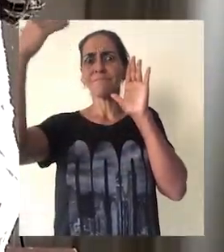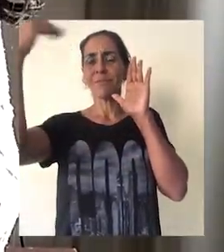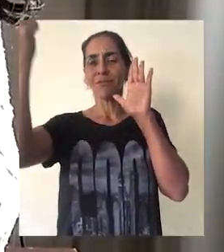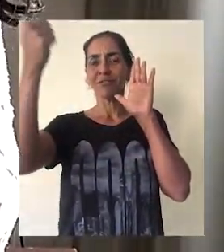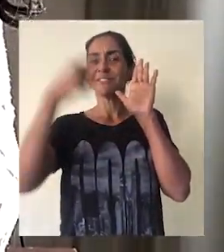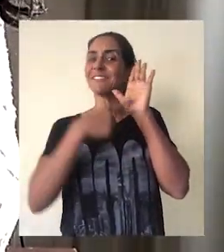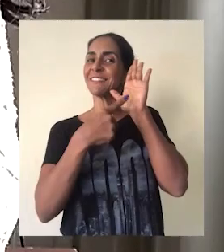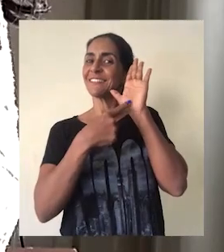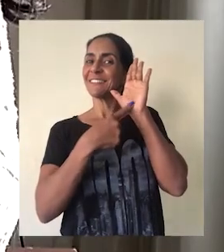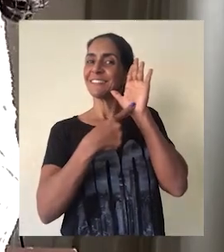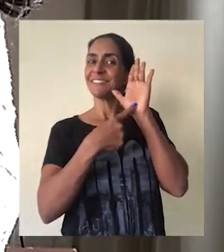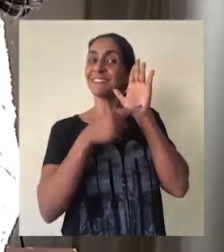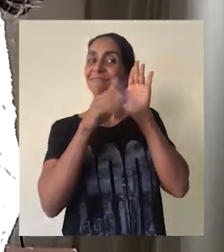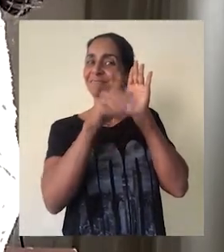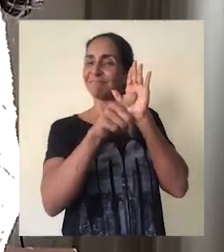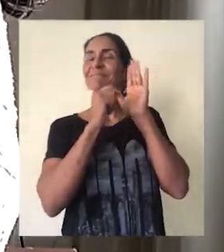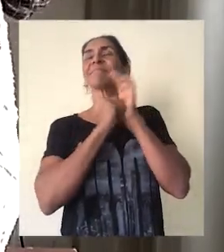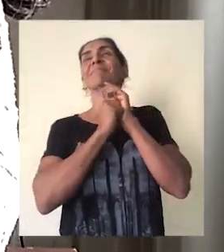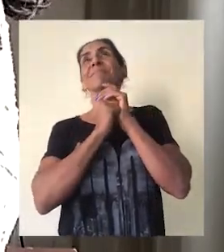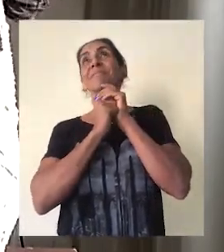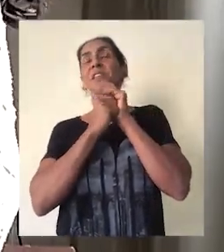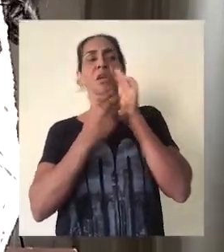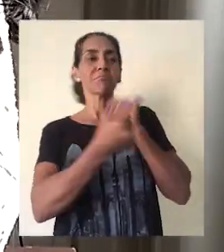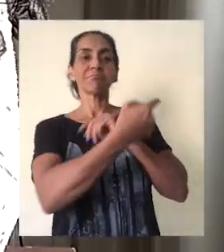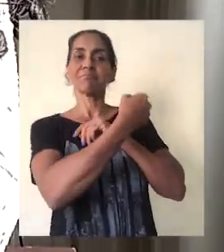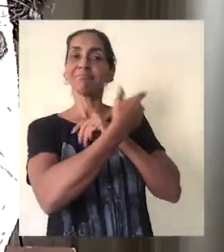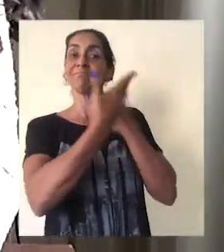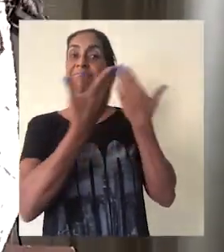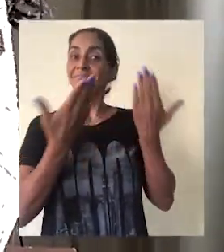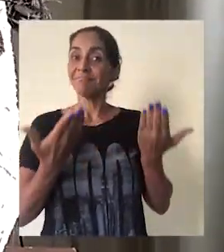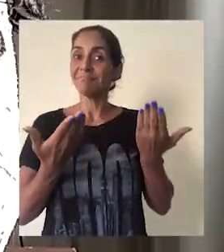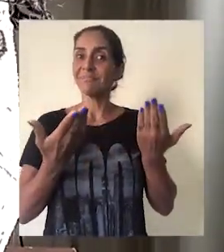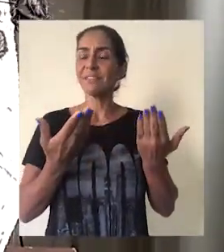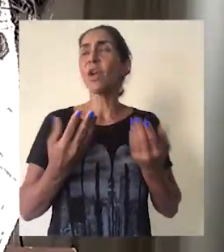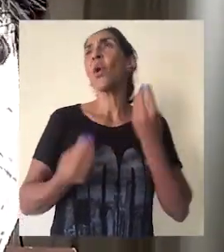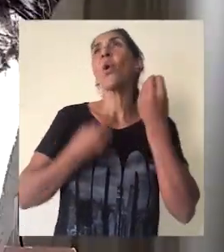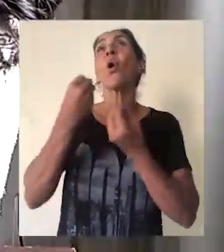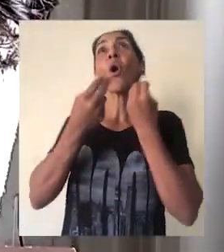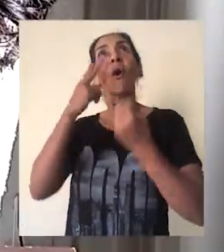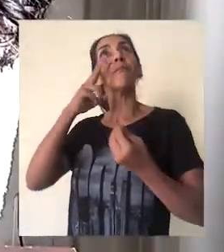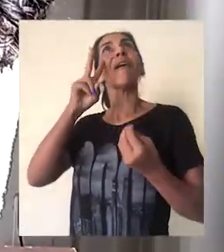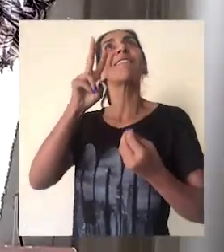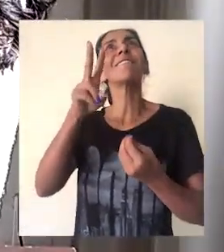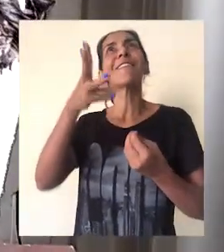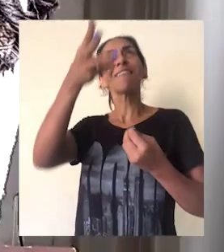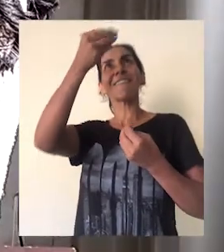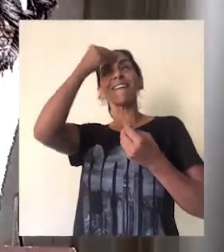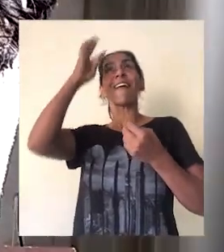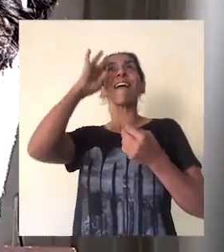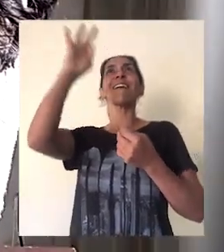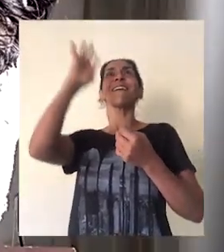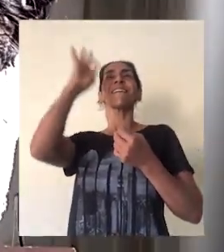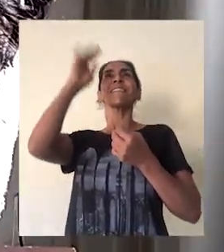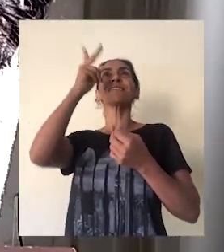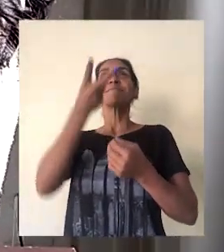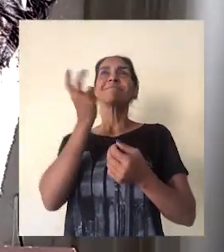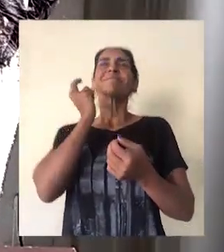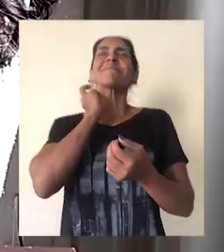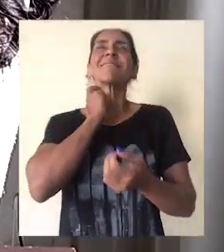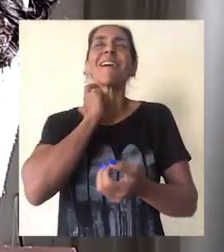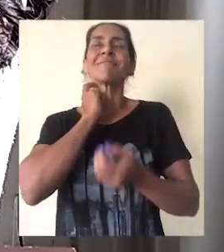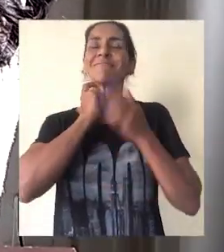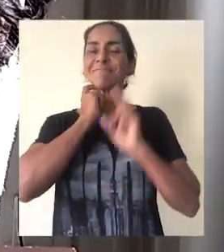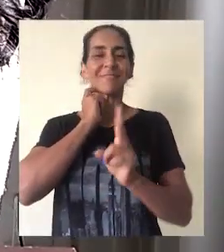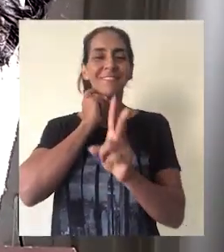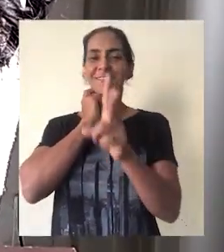que tomou como base a forma com que nós deveríamos ver Drácula pro resto da vida. E aí vem várias imagens, várias